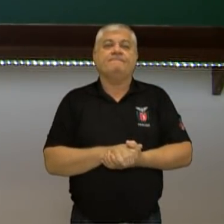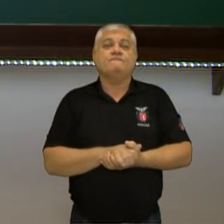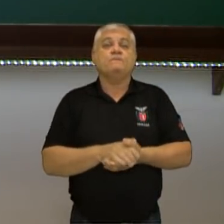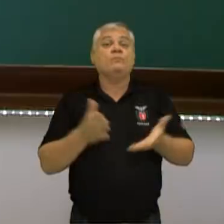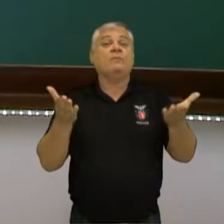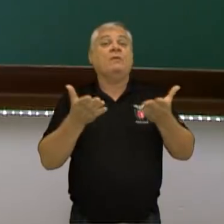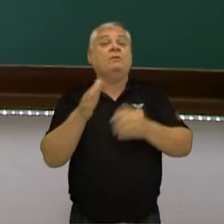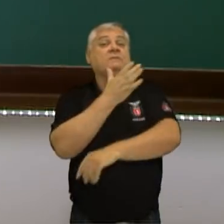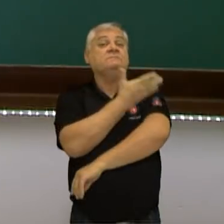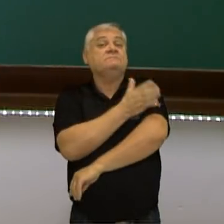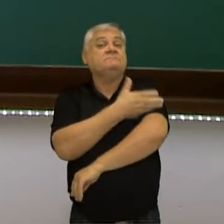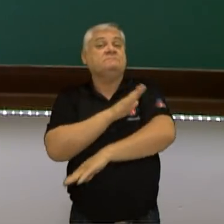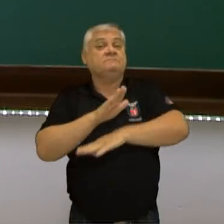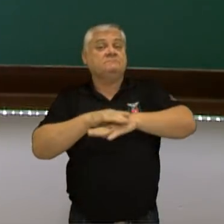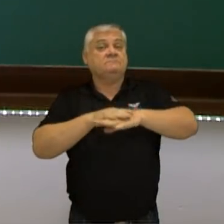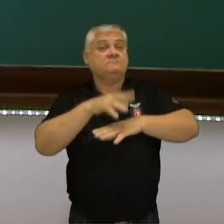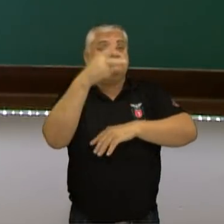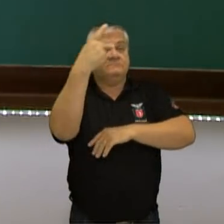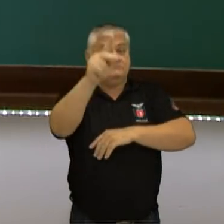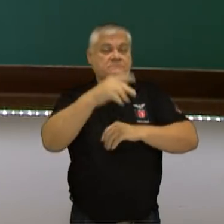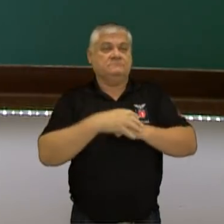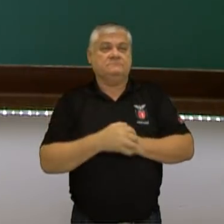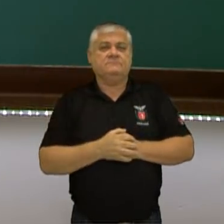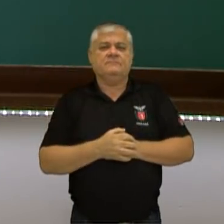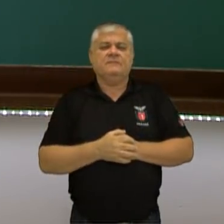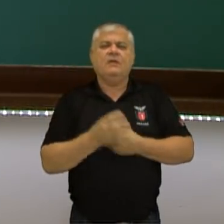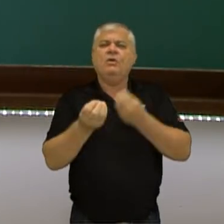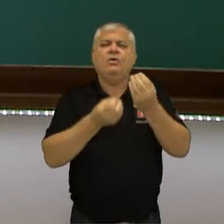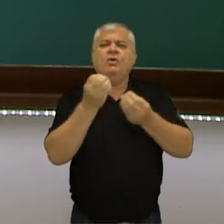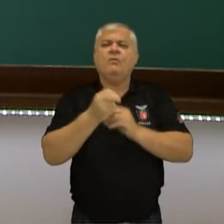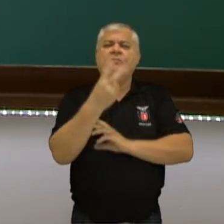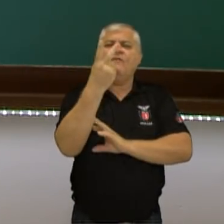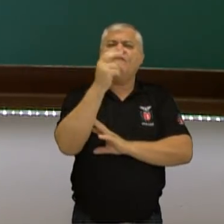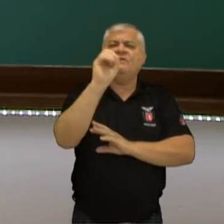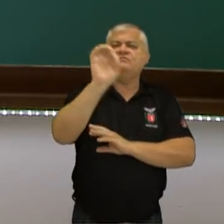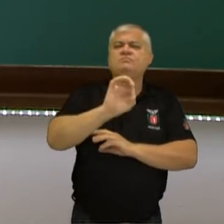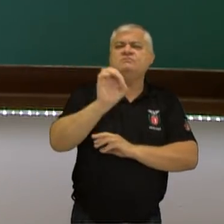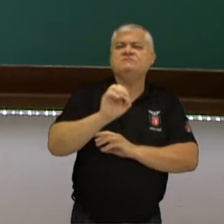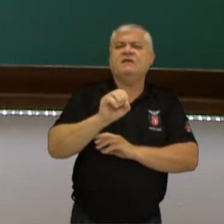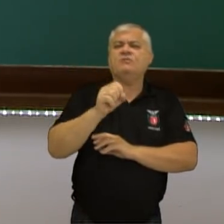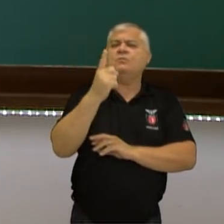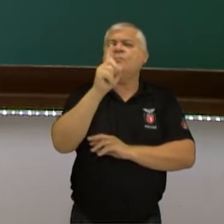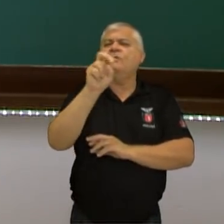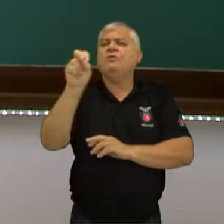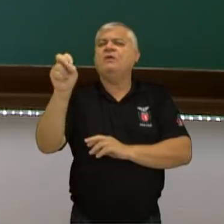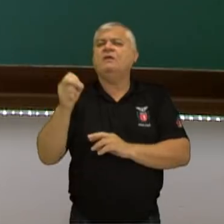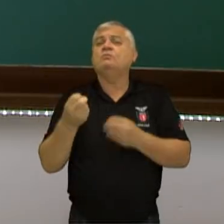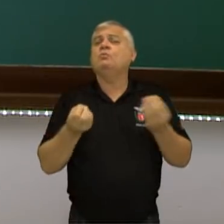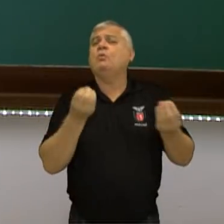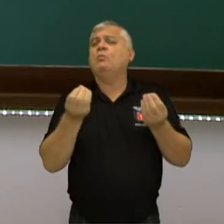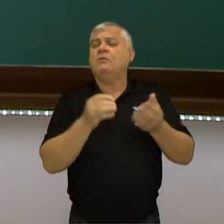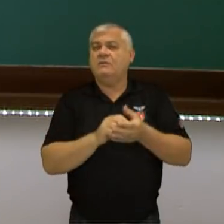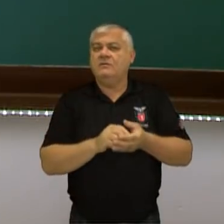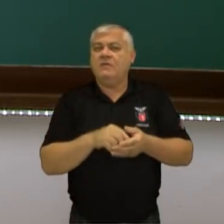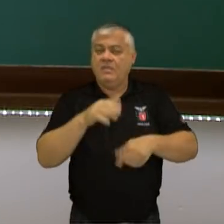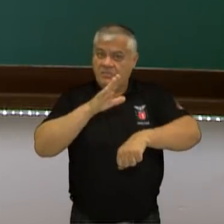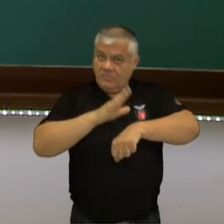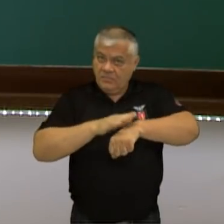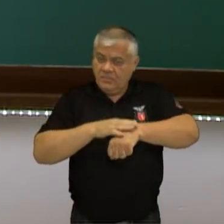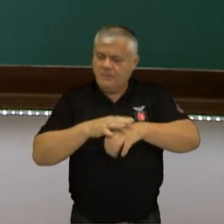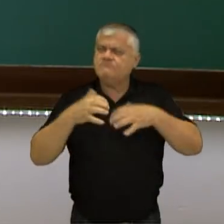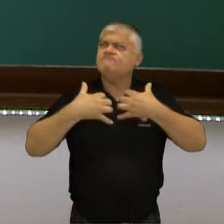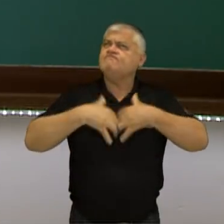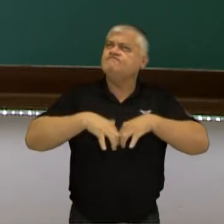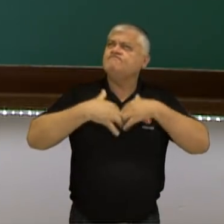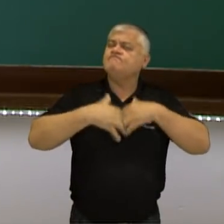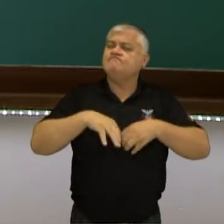Agora, é a sua vez. Exercício 2. Calcule 20% de 1.500. Tá? Se você tiver um tempinho, pensa em